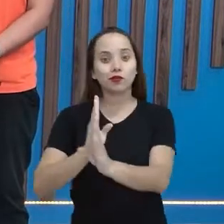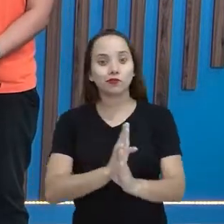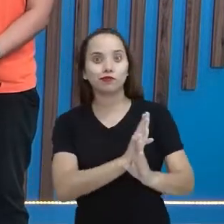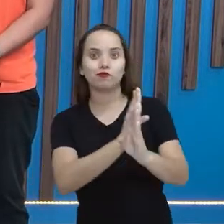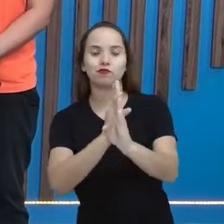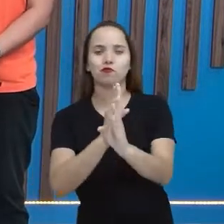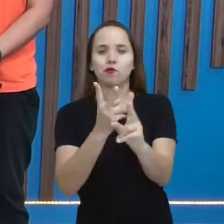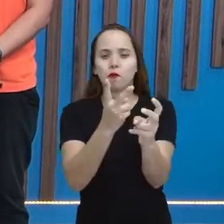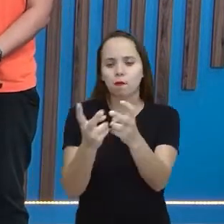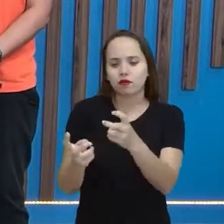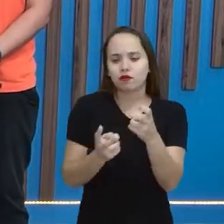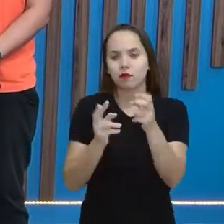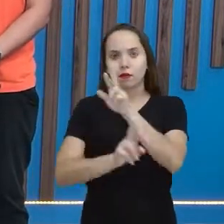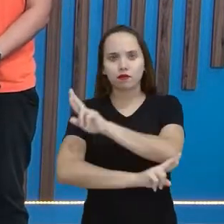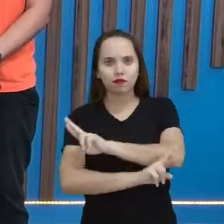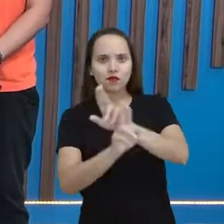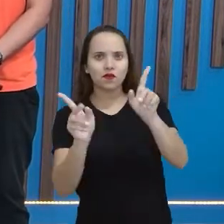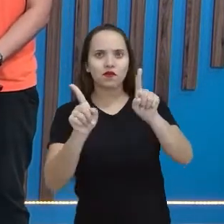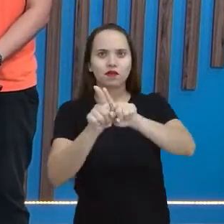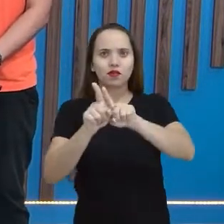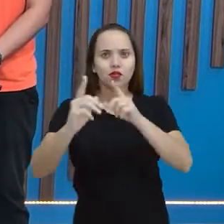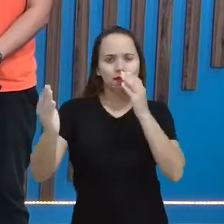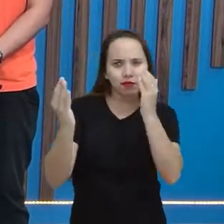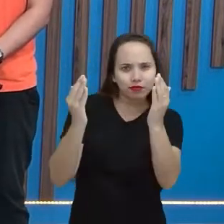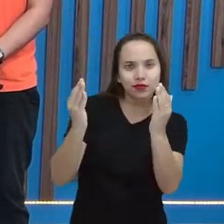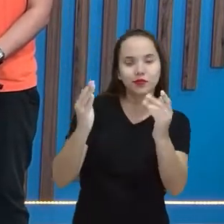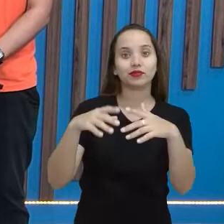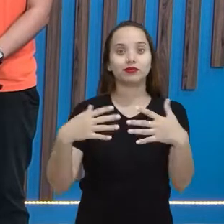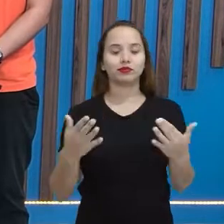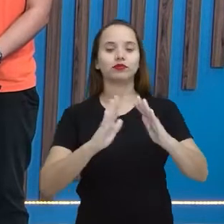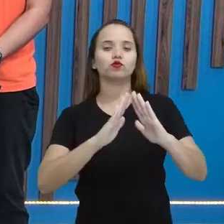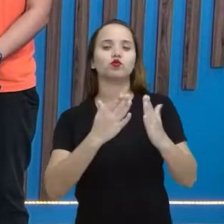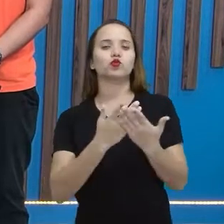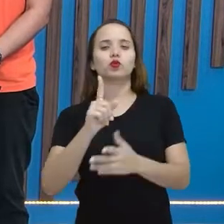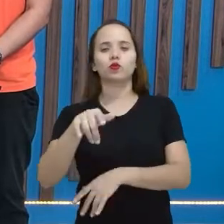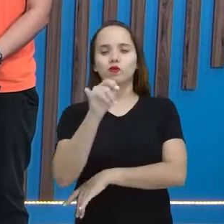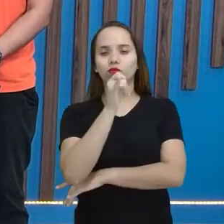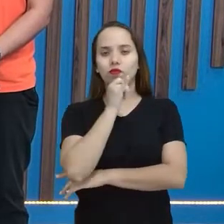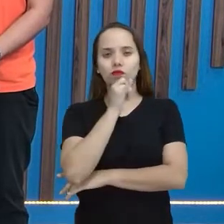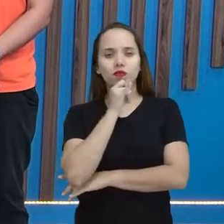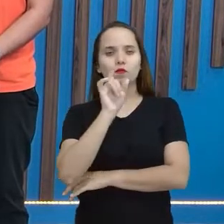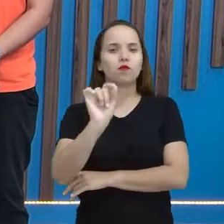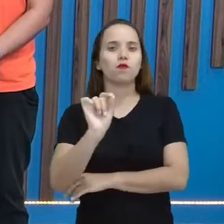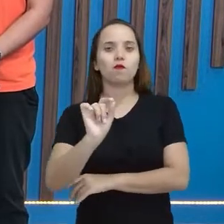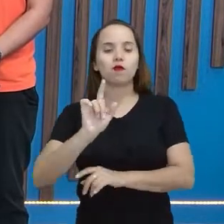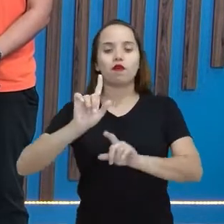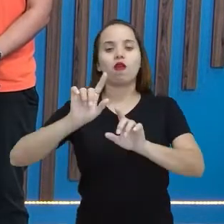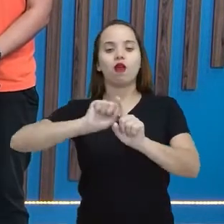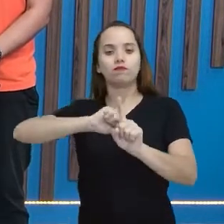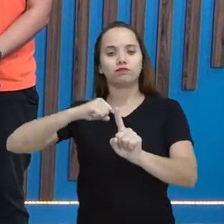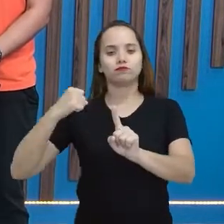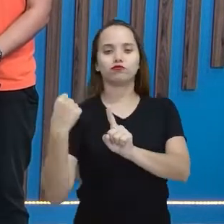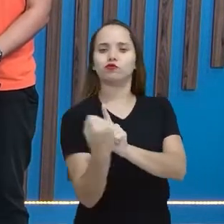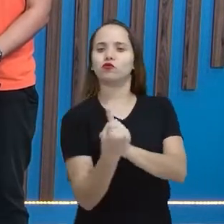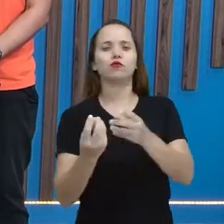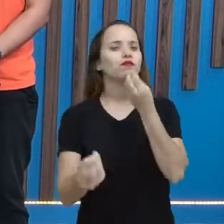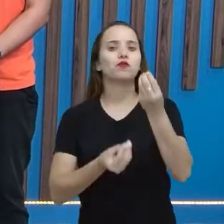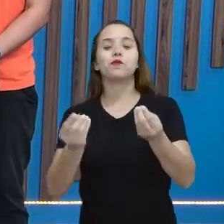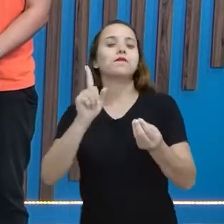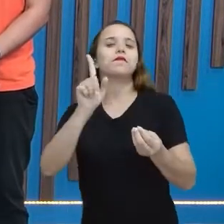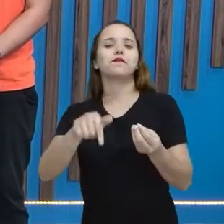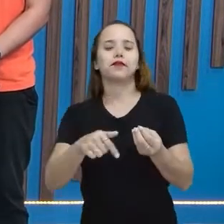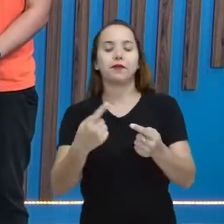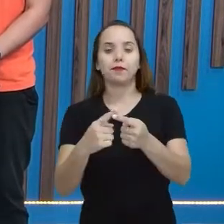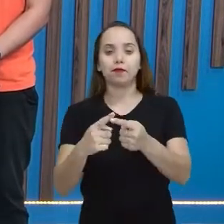e semelhanças. Então, a escola ela já é um exemplo do que é a sociedade. A gente vai lidar com